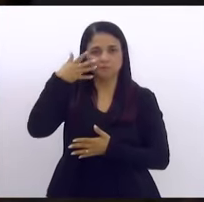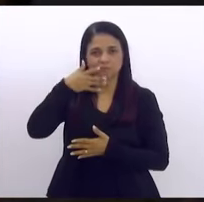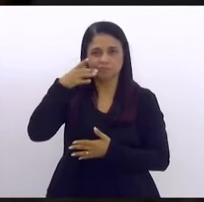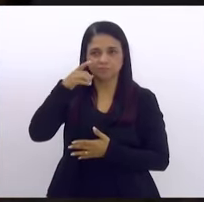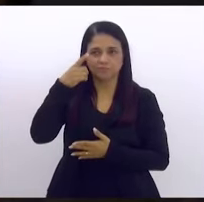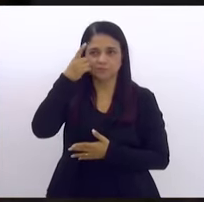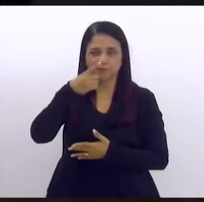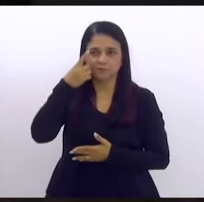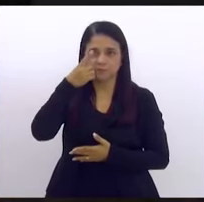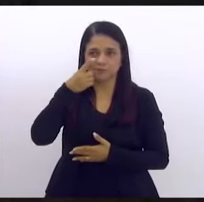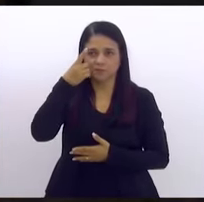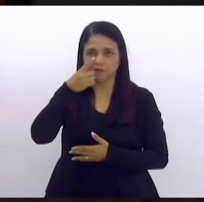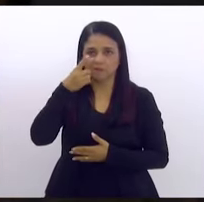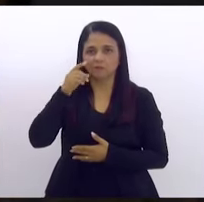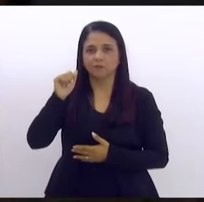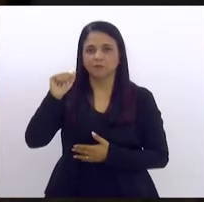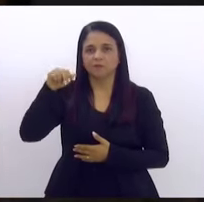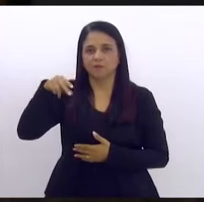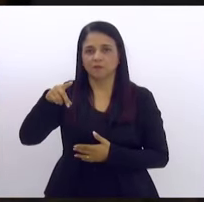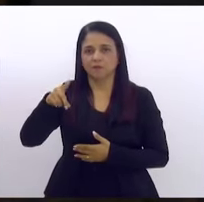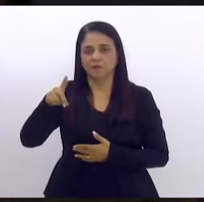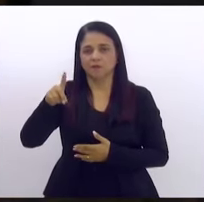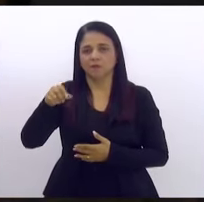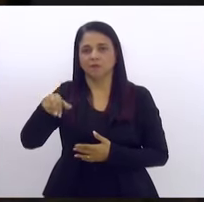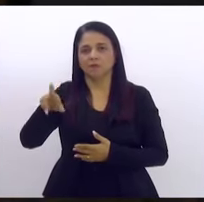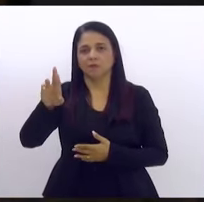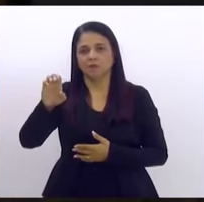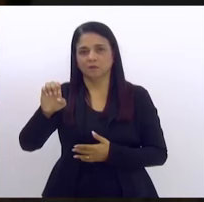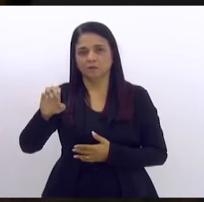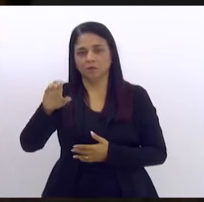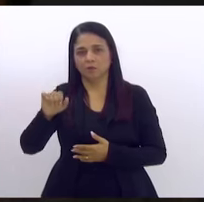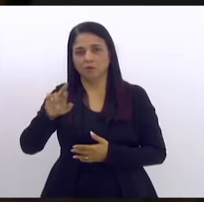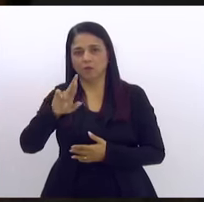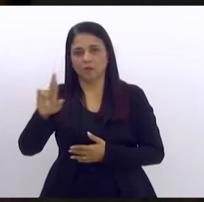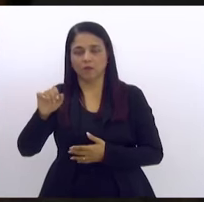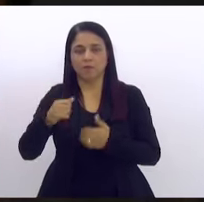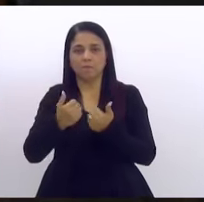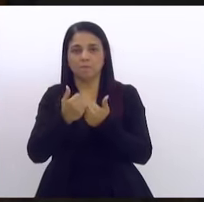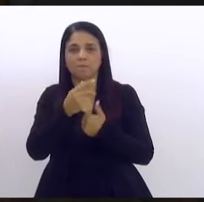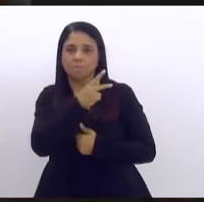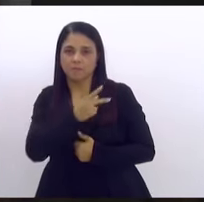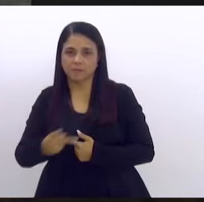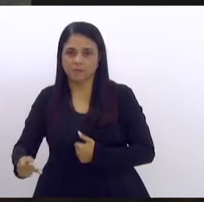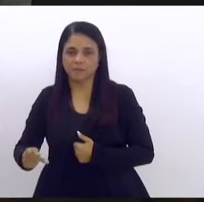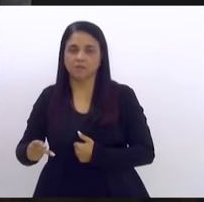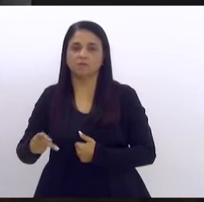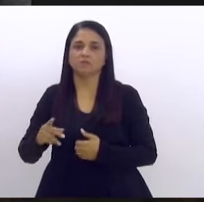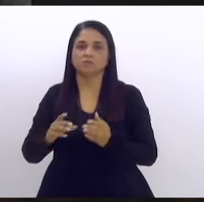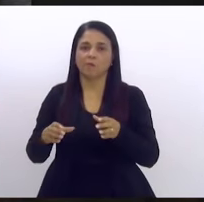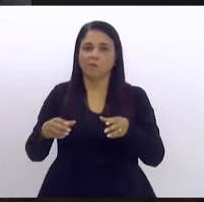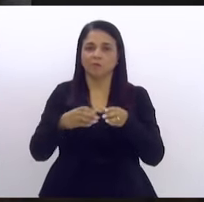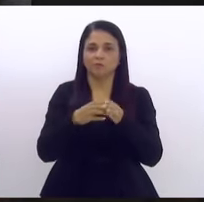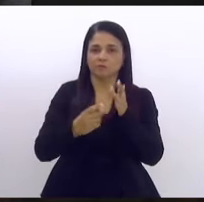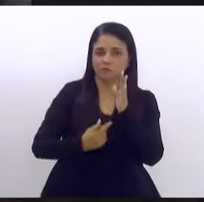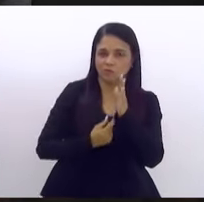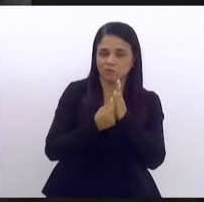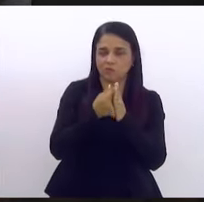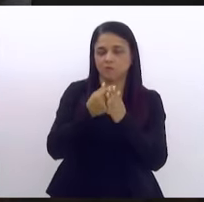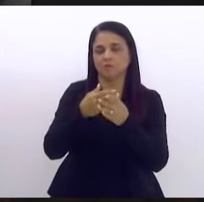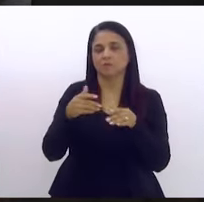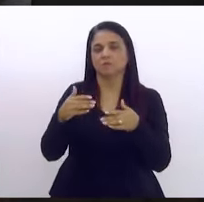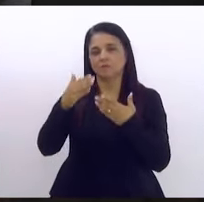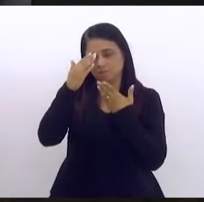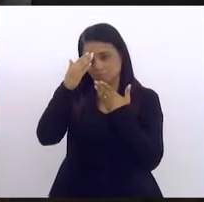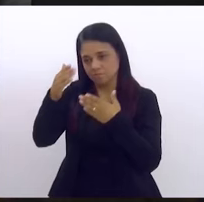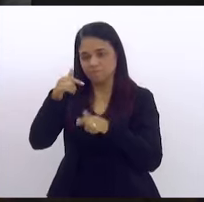deputado André Corrêa, nosso presidente da Comissão de Orçamento, a quem publicamente já agradeci pela condução do trabalho em